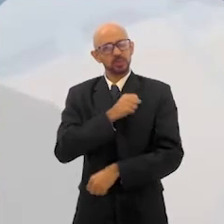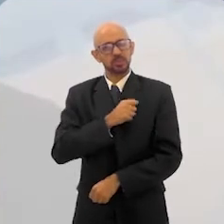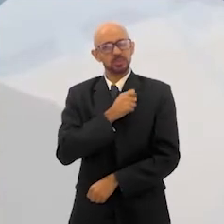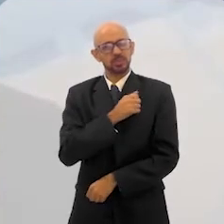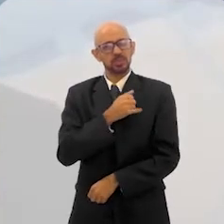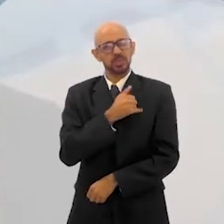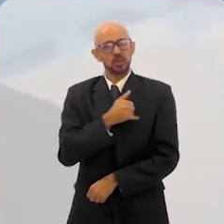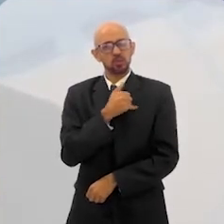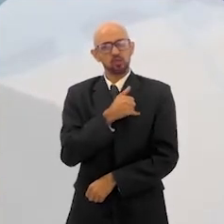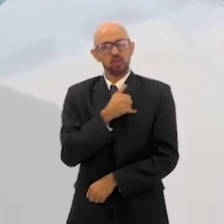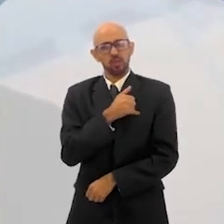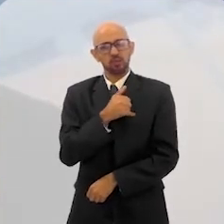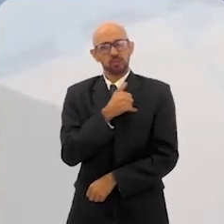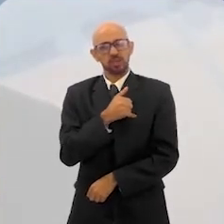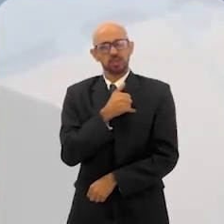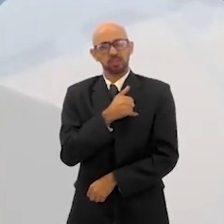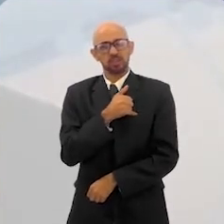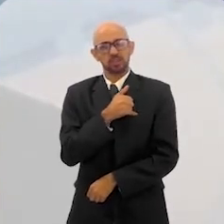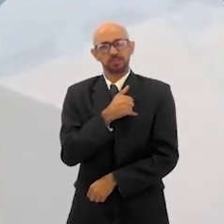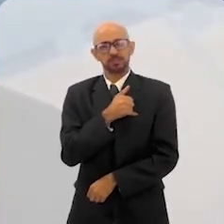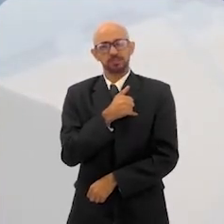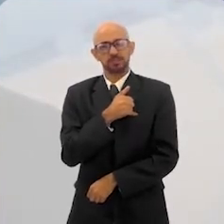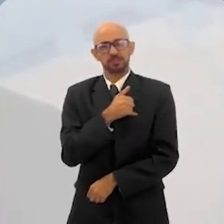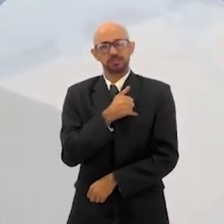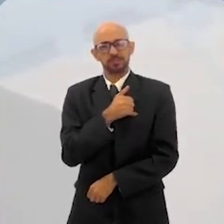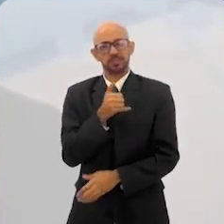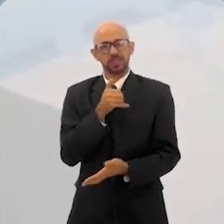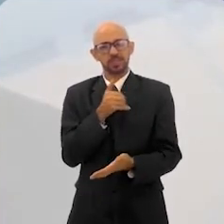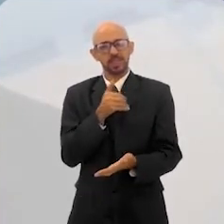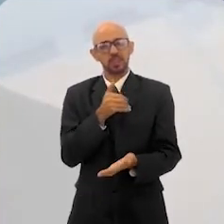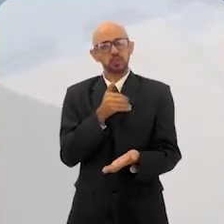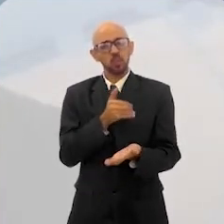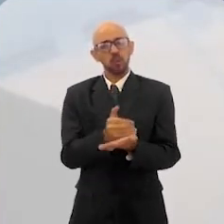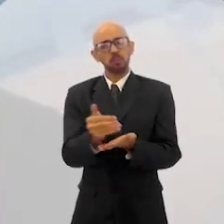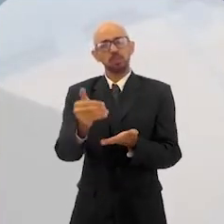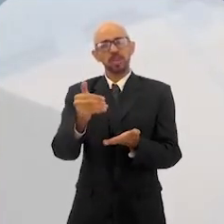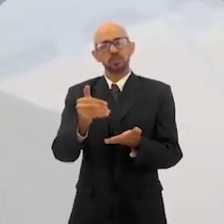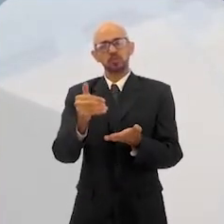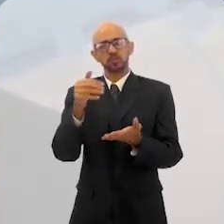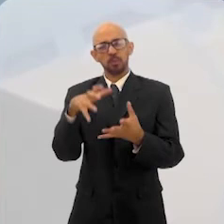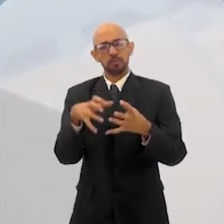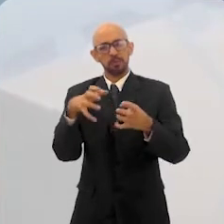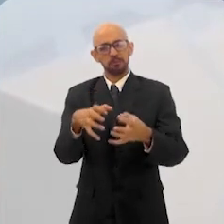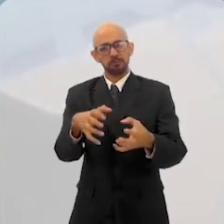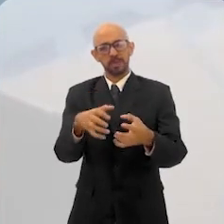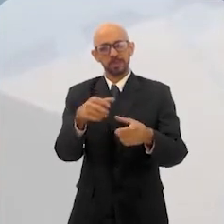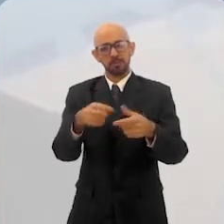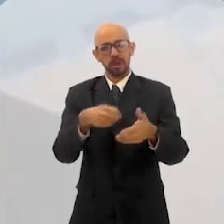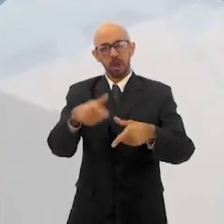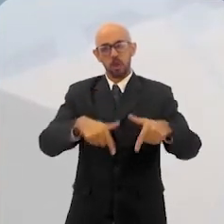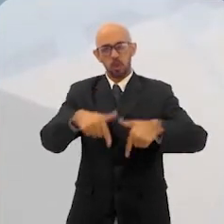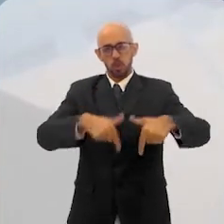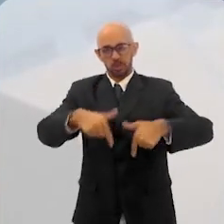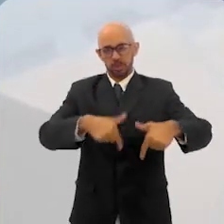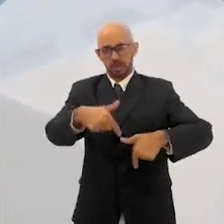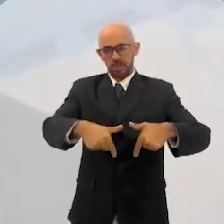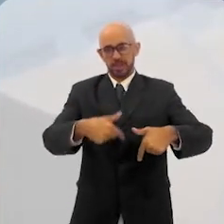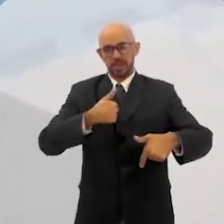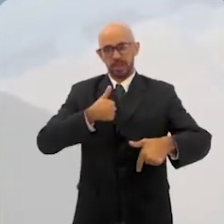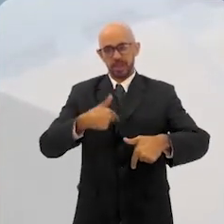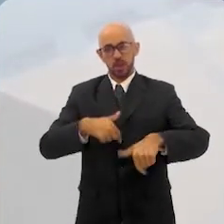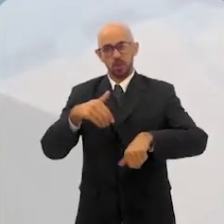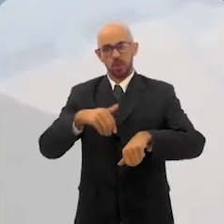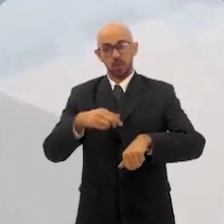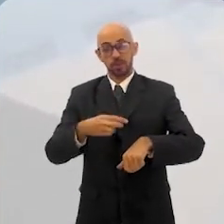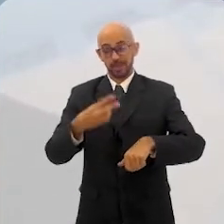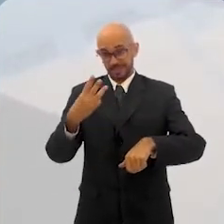Meriti. E desde o início sempre foi uma batalha, né? Uma mãe, um pai, filho de três filhos. Eu era o mais